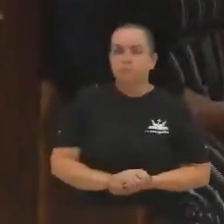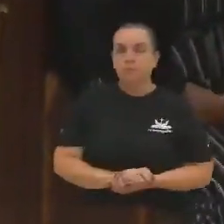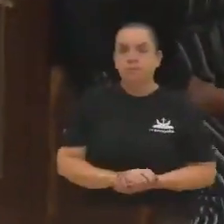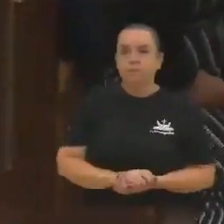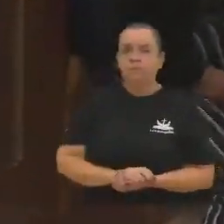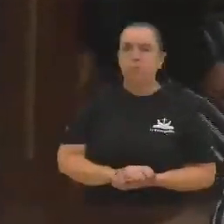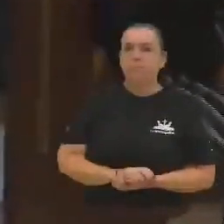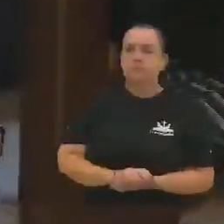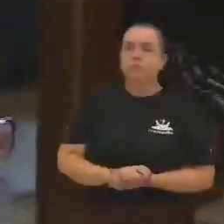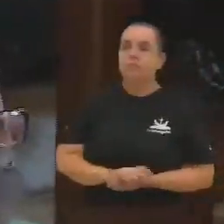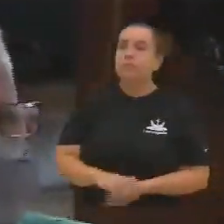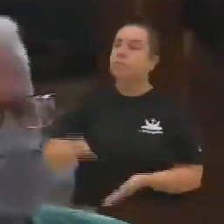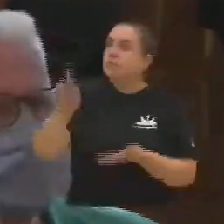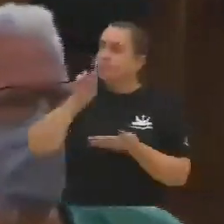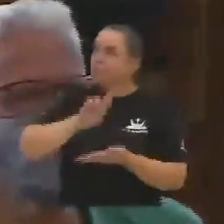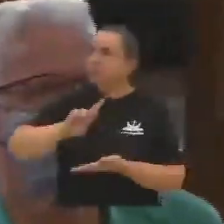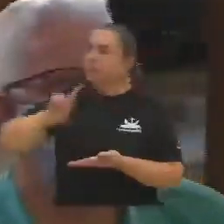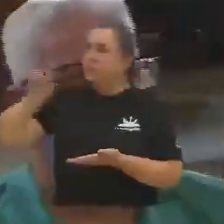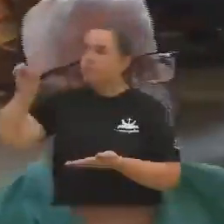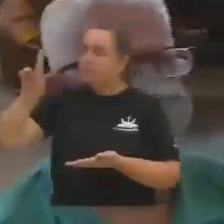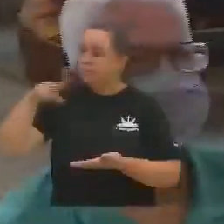salvos.